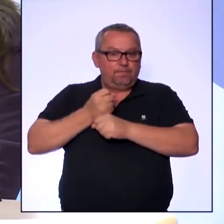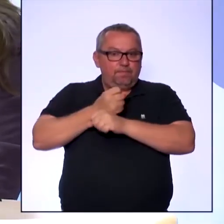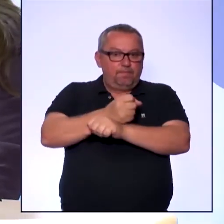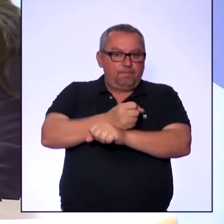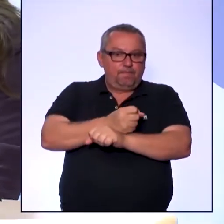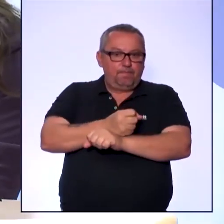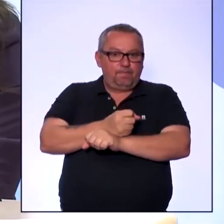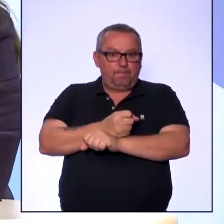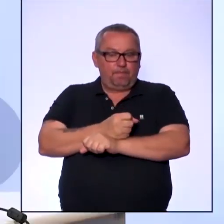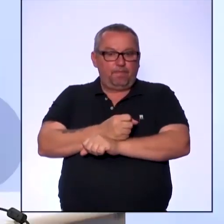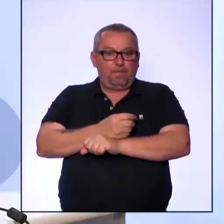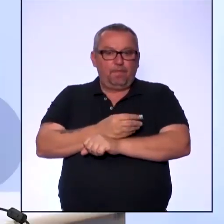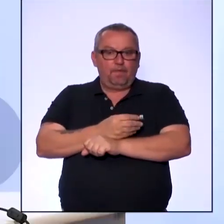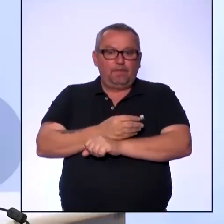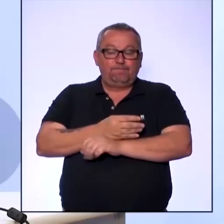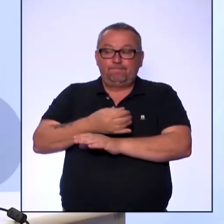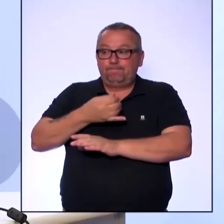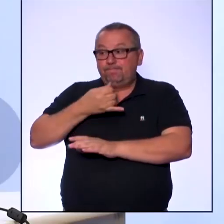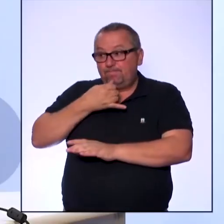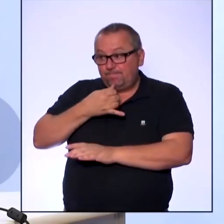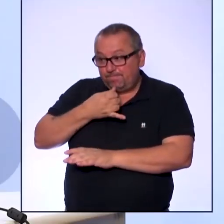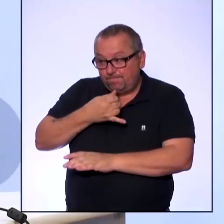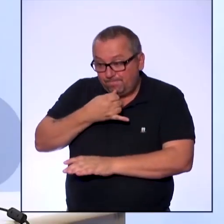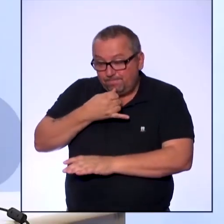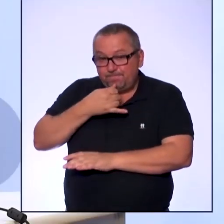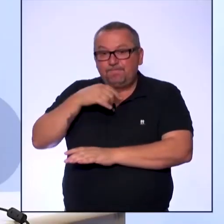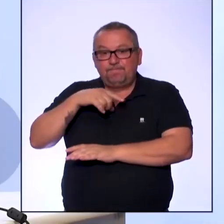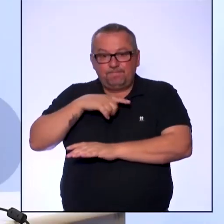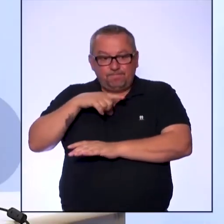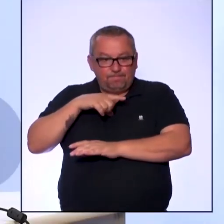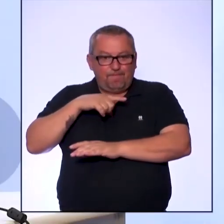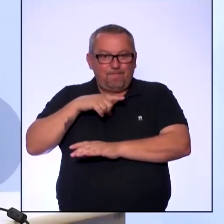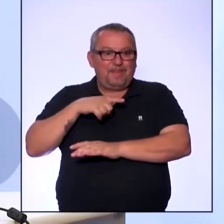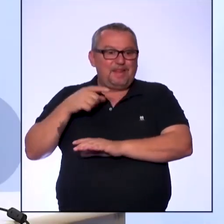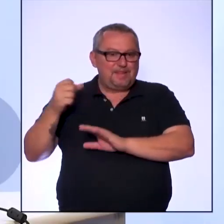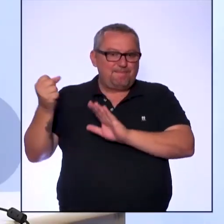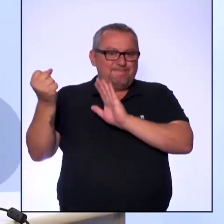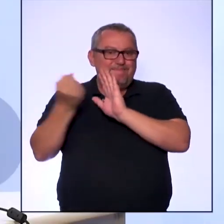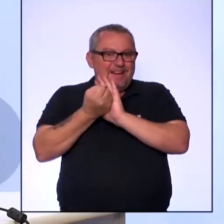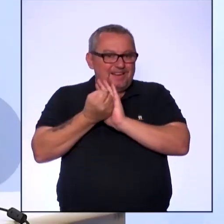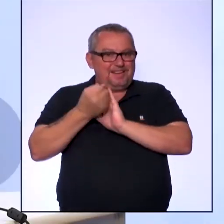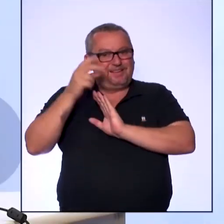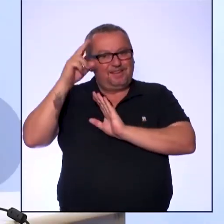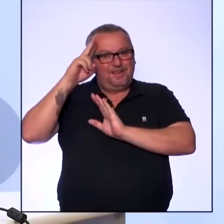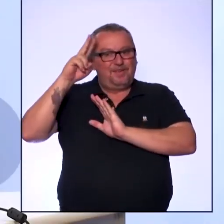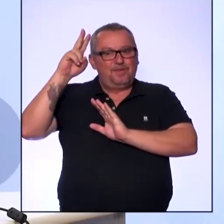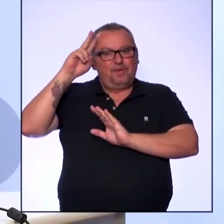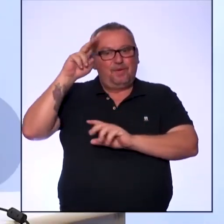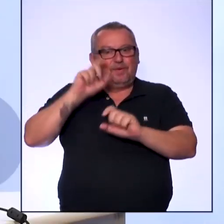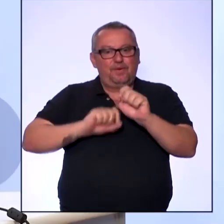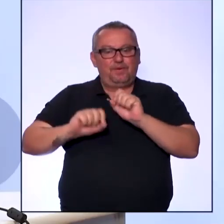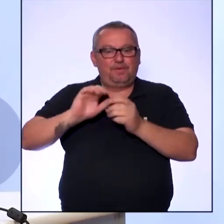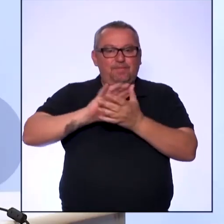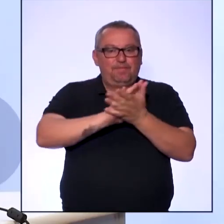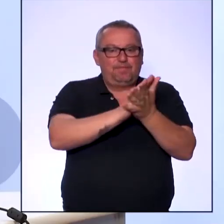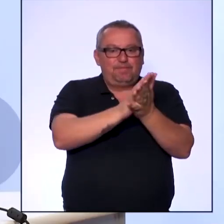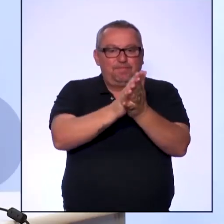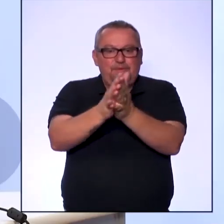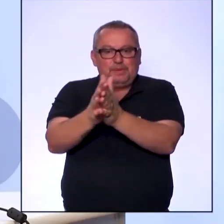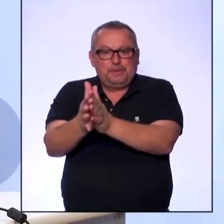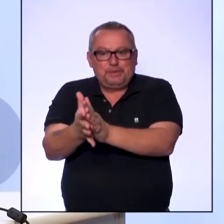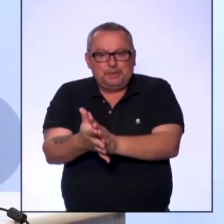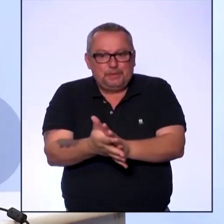astecas e maias, né? O quanto realmente eles foram aí mortos e escravizados, né? Então, a maioria das